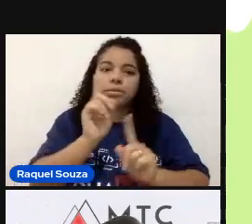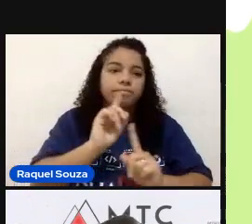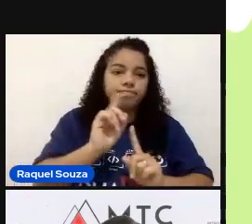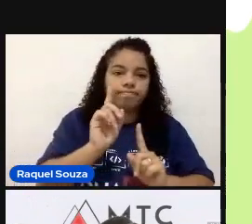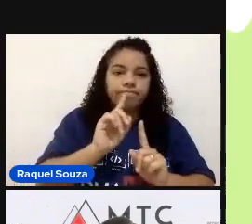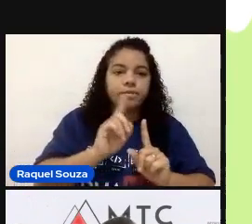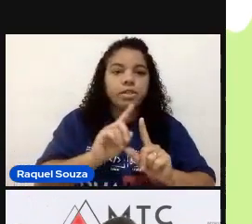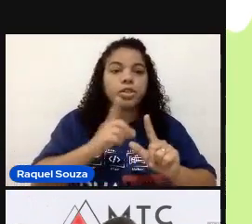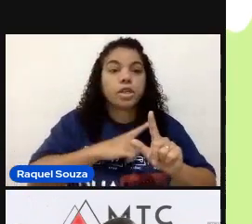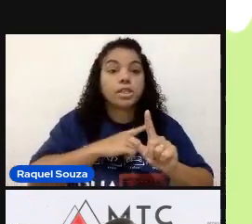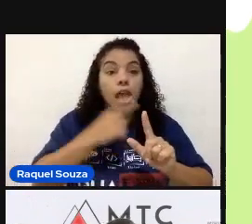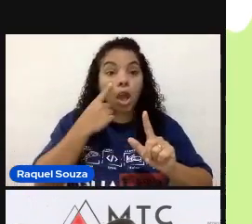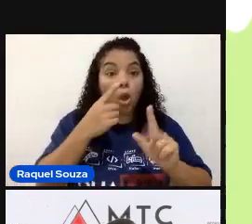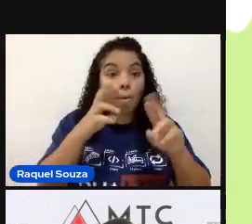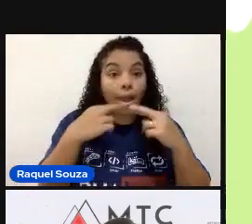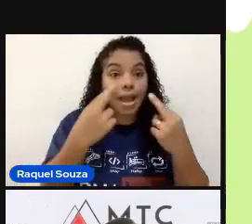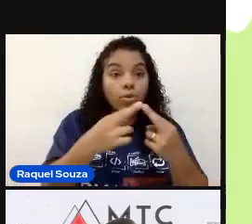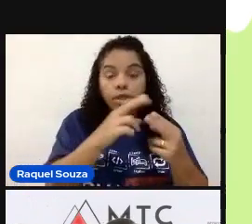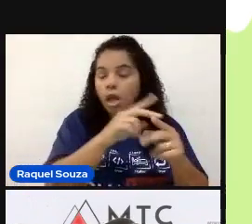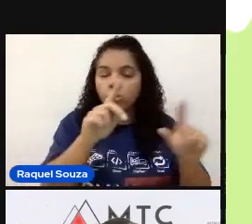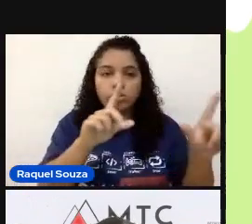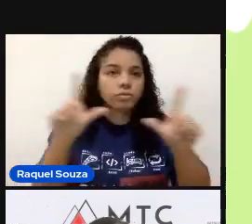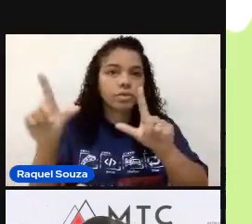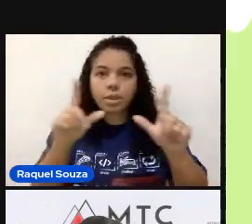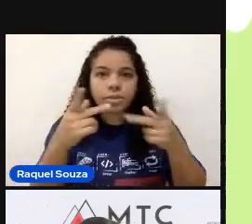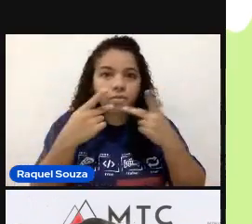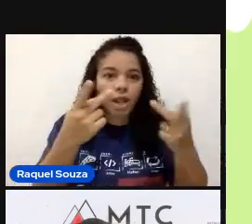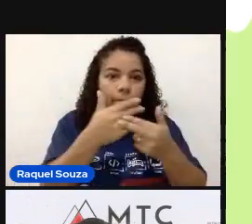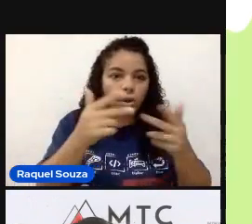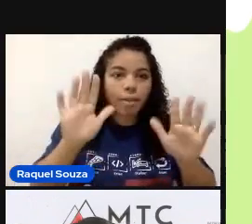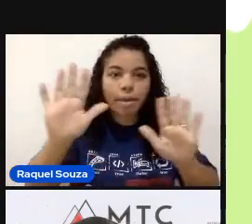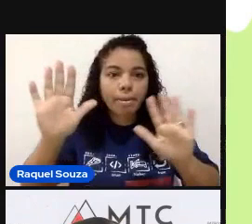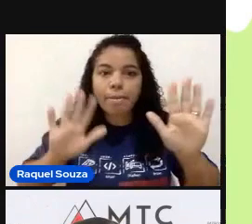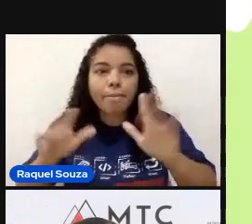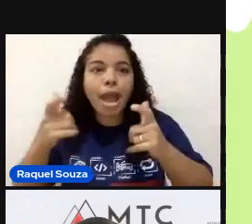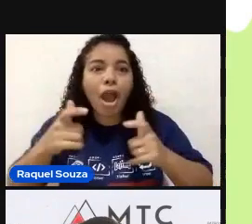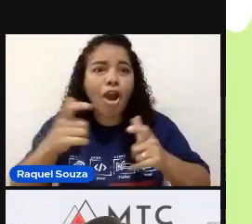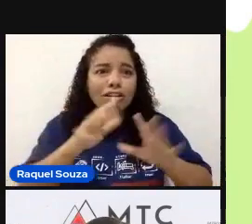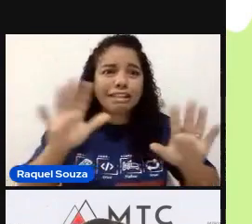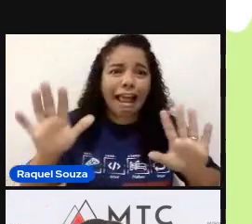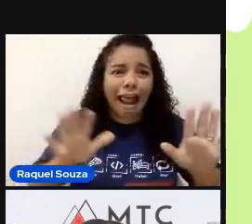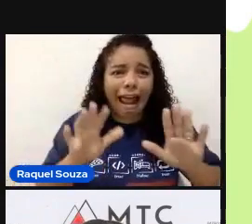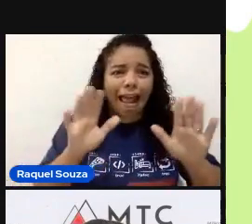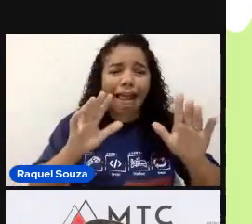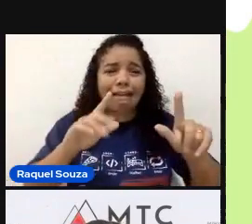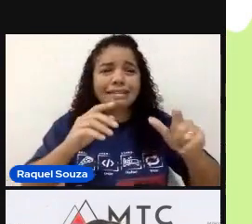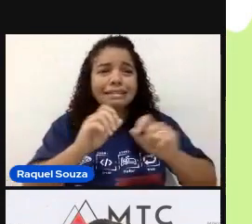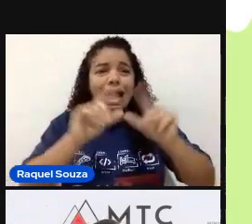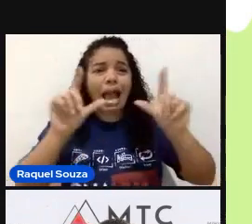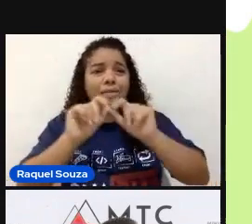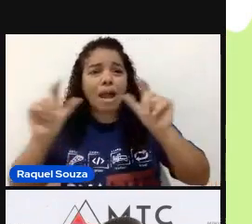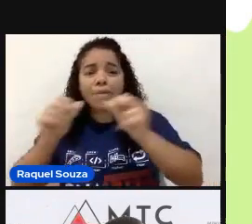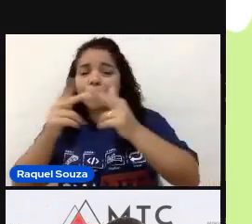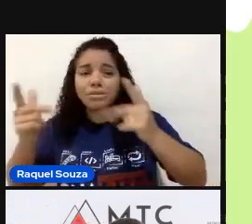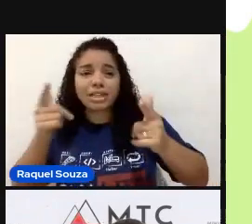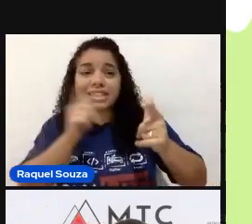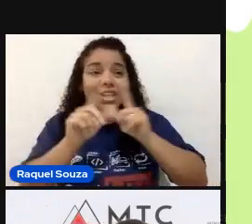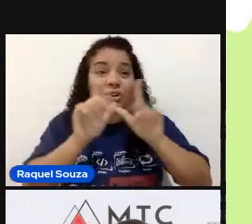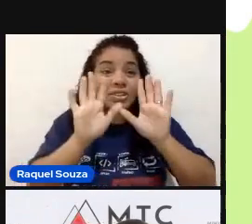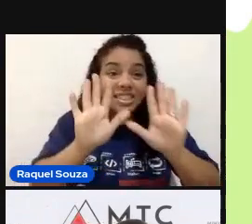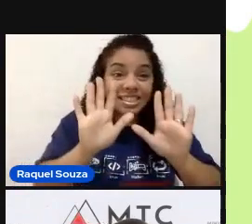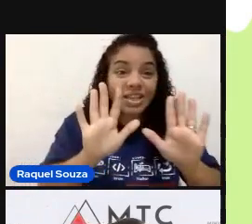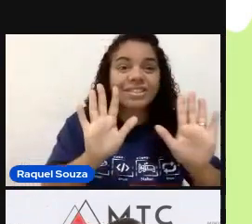meio de uma reunião, quando volta para a reunião, que você precisa falar com alguém, você está lá, peraí, calma, eu não consigo isso.